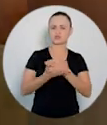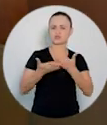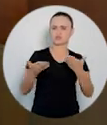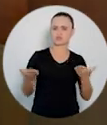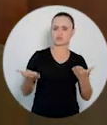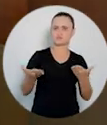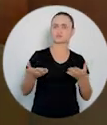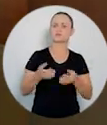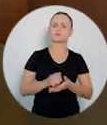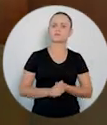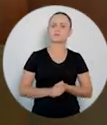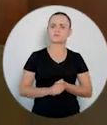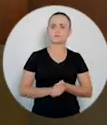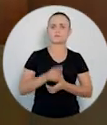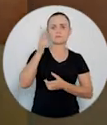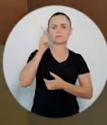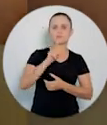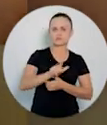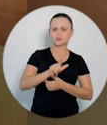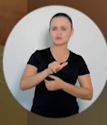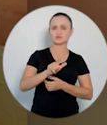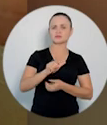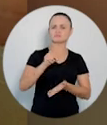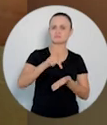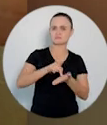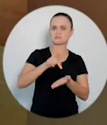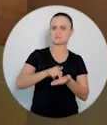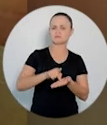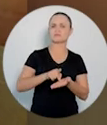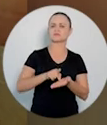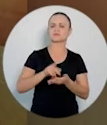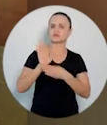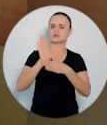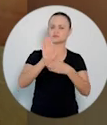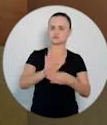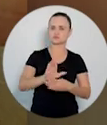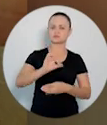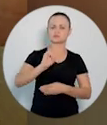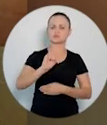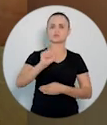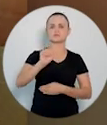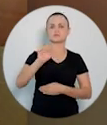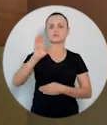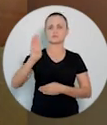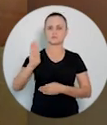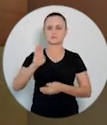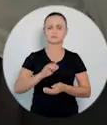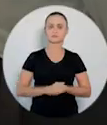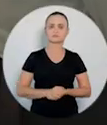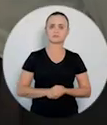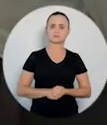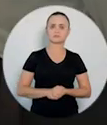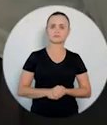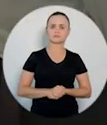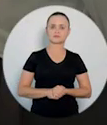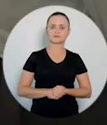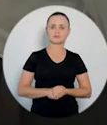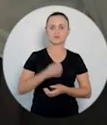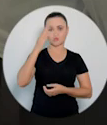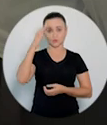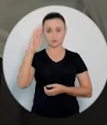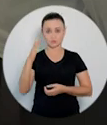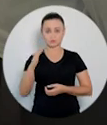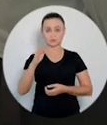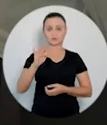articulamos nacionalmente para fazer valer a voz dos que precisam mais da voz da Ordem dos Advogados. Ainda em homenagem a